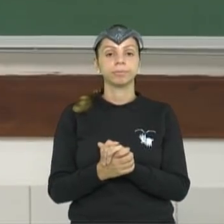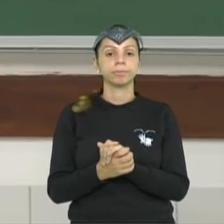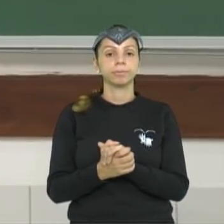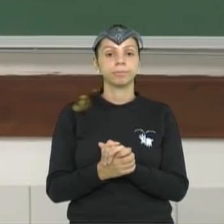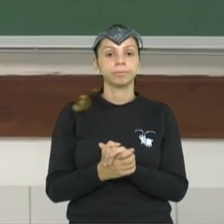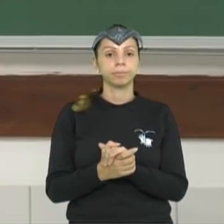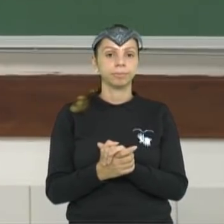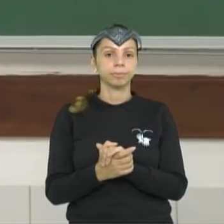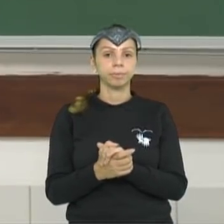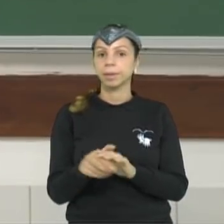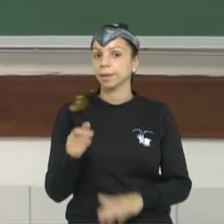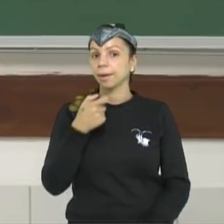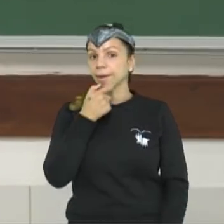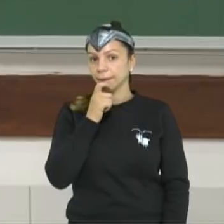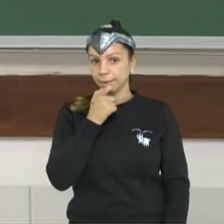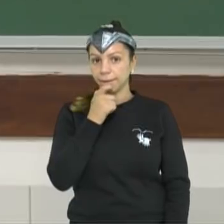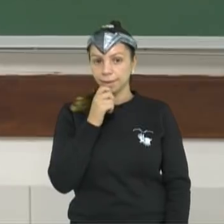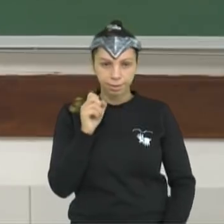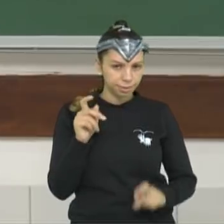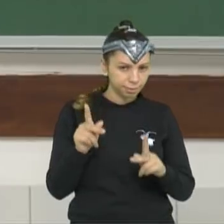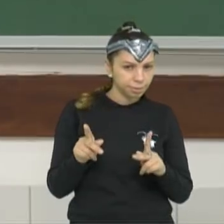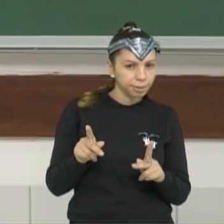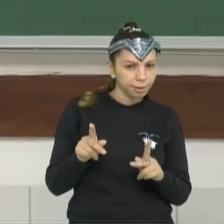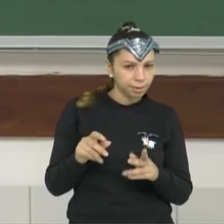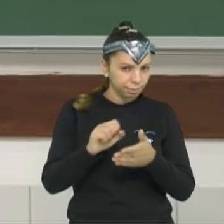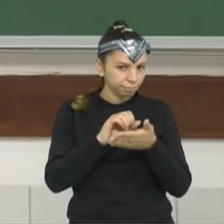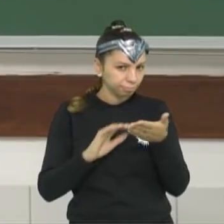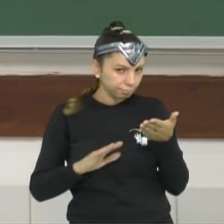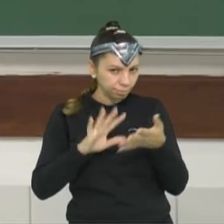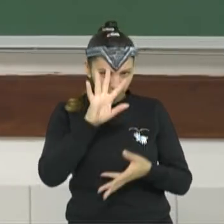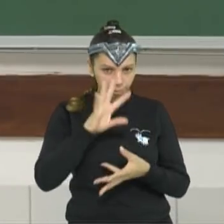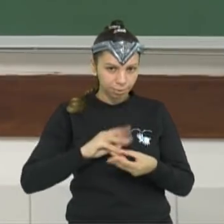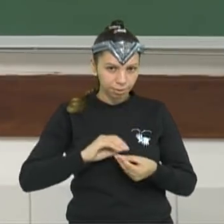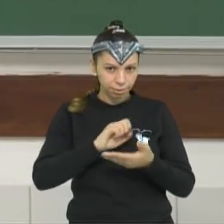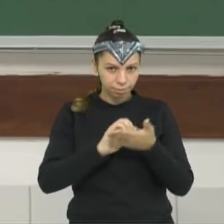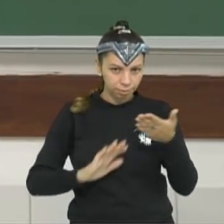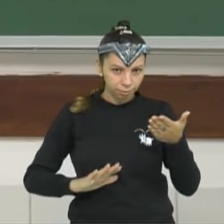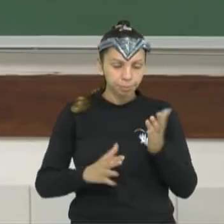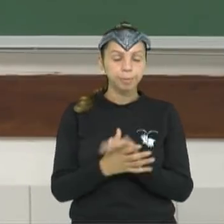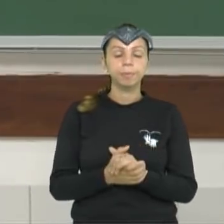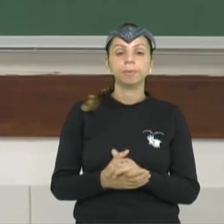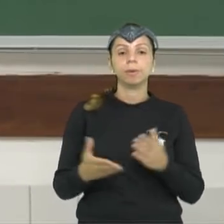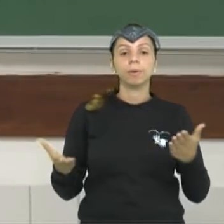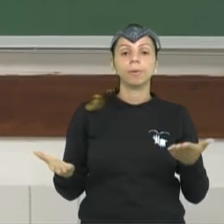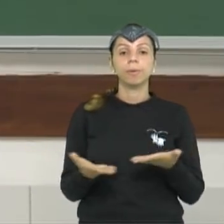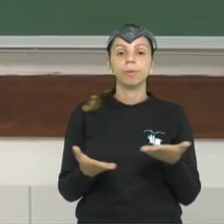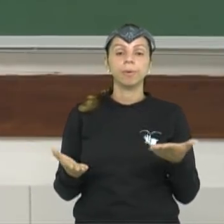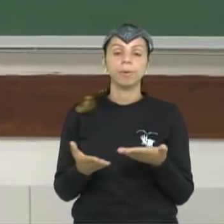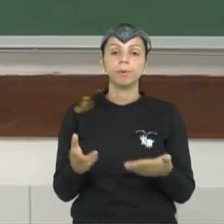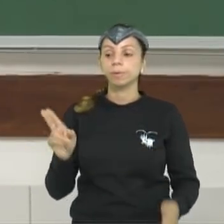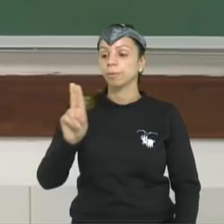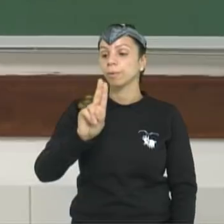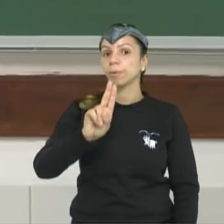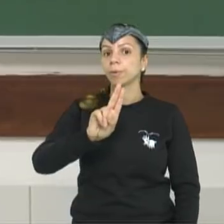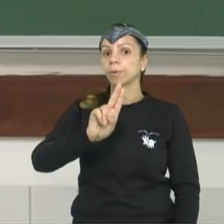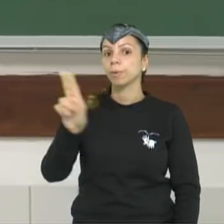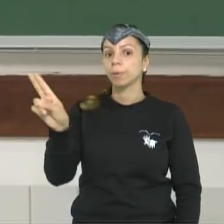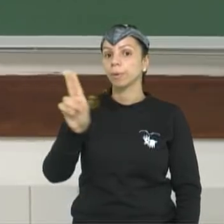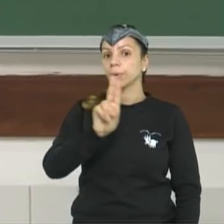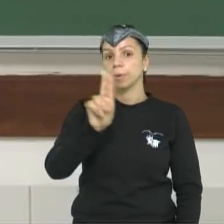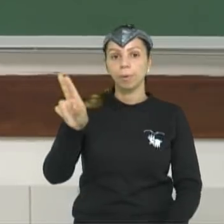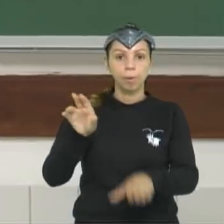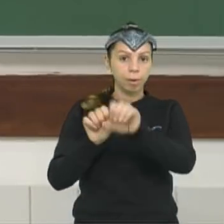de inglês. Entenderam a atividade? Então, hoje nós vamos nominar o